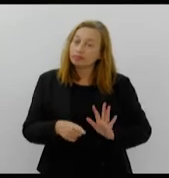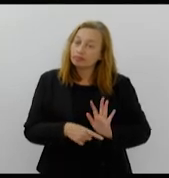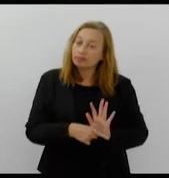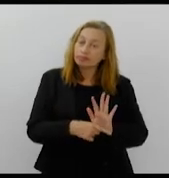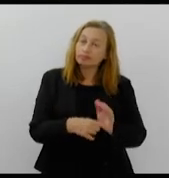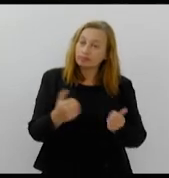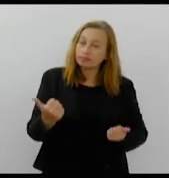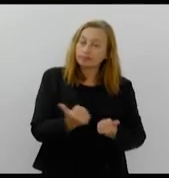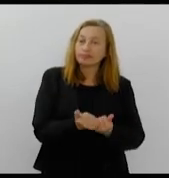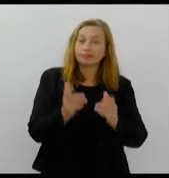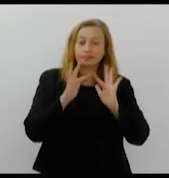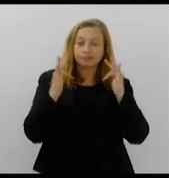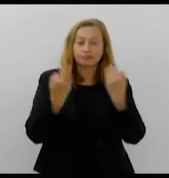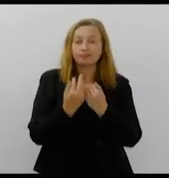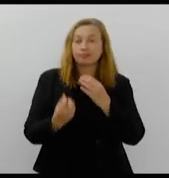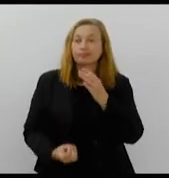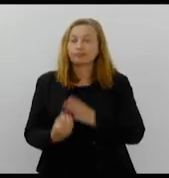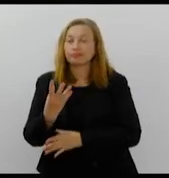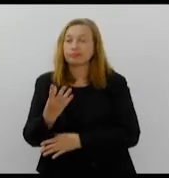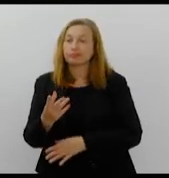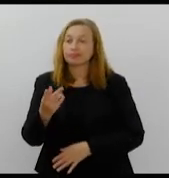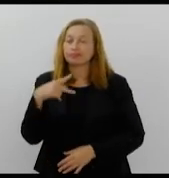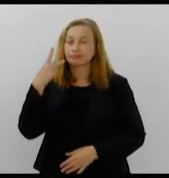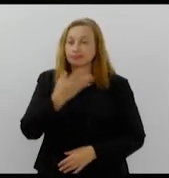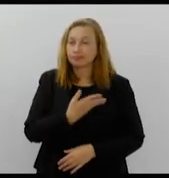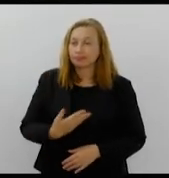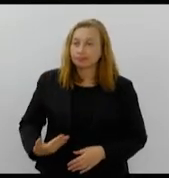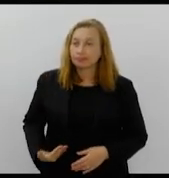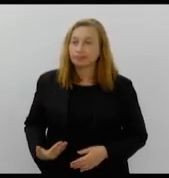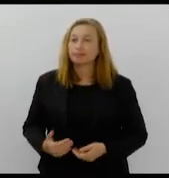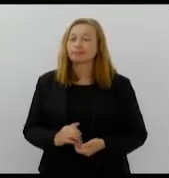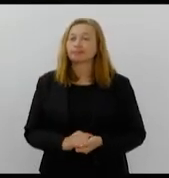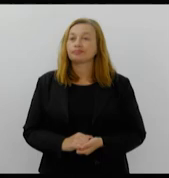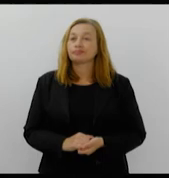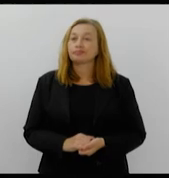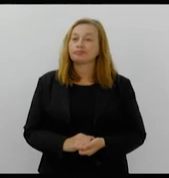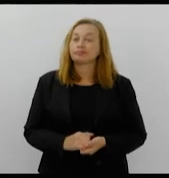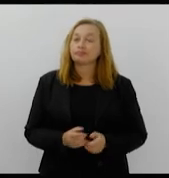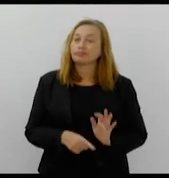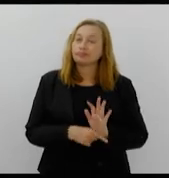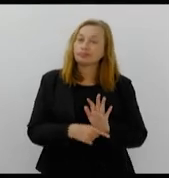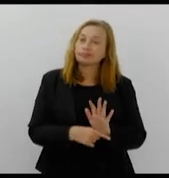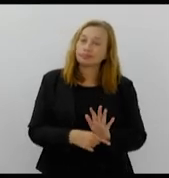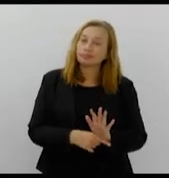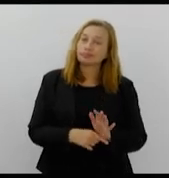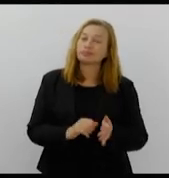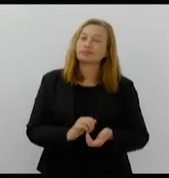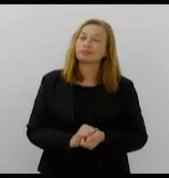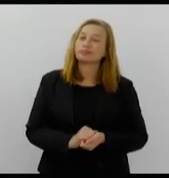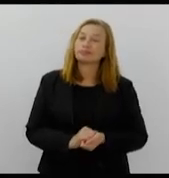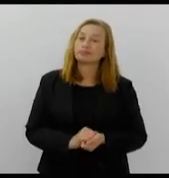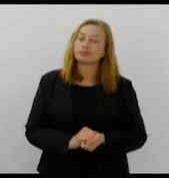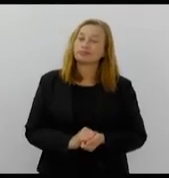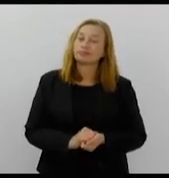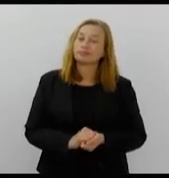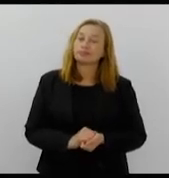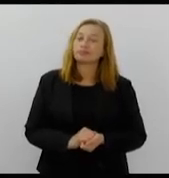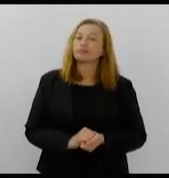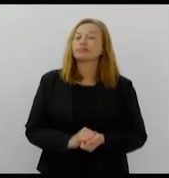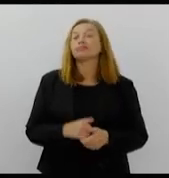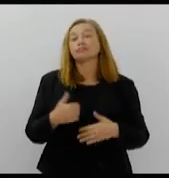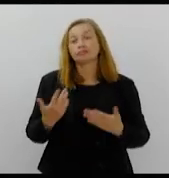famílias, criar políticas públicas que inviabilizassem novos desastres como esse.